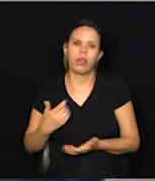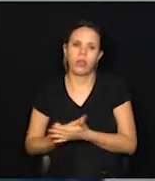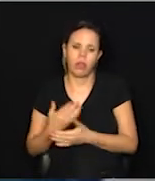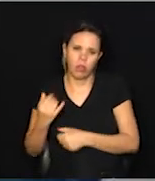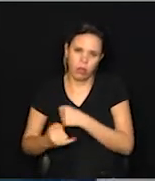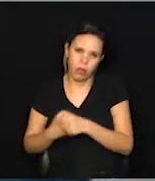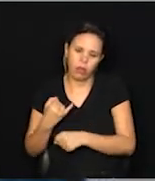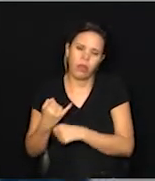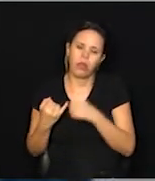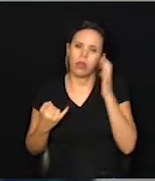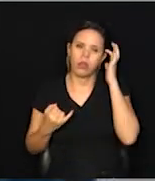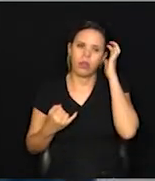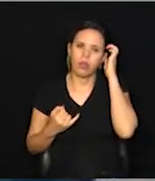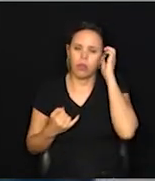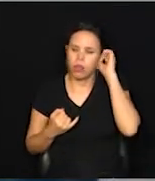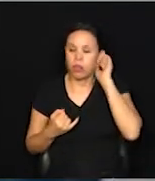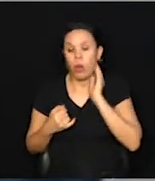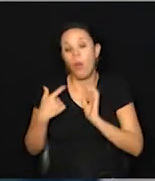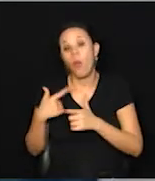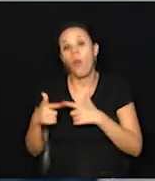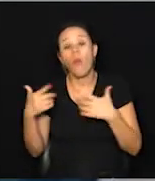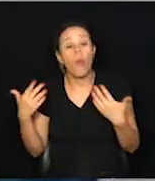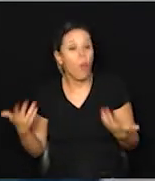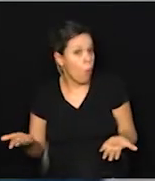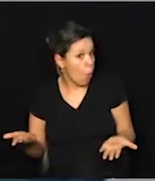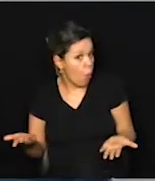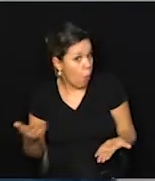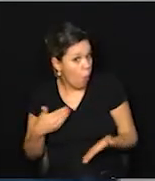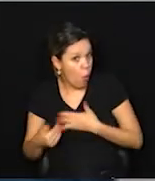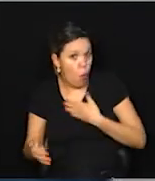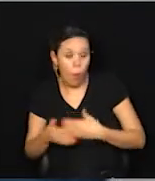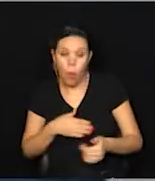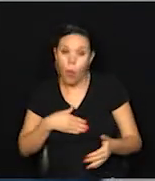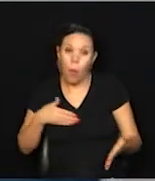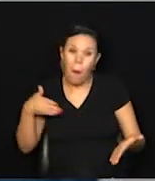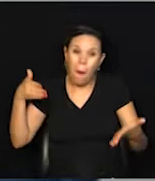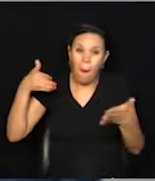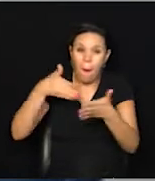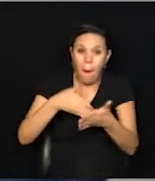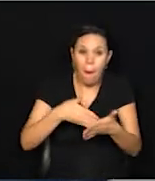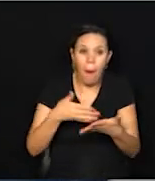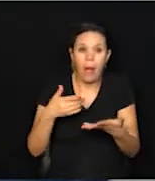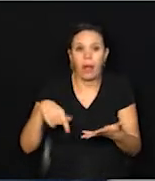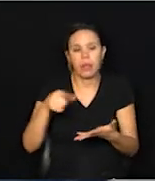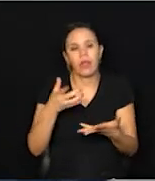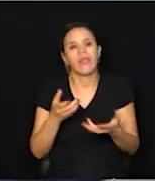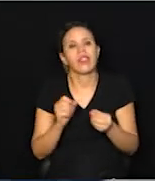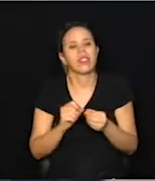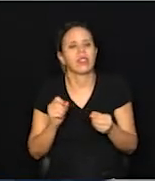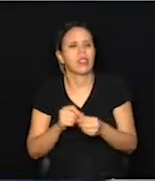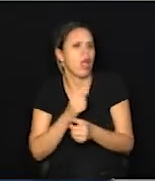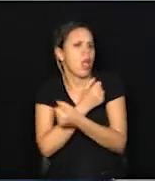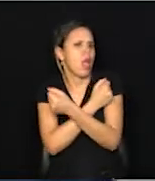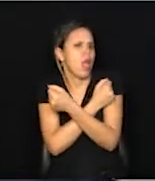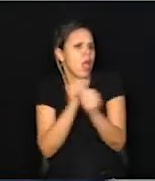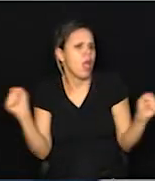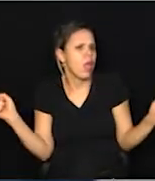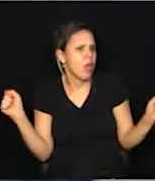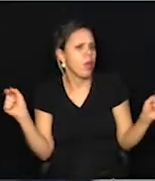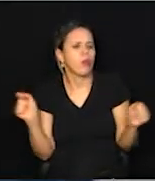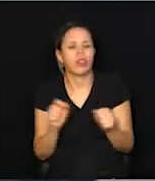atendimento remoto. O problema é que qualquer restrição que se pretenda fazer, é impossível